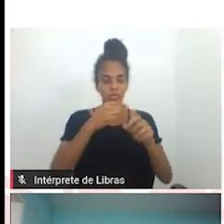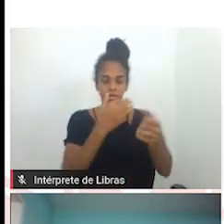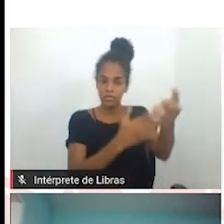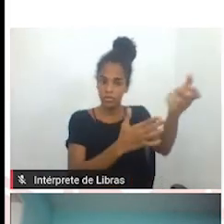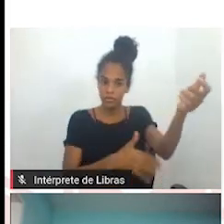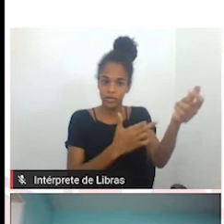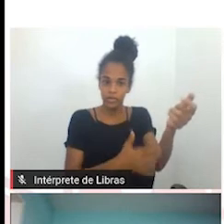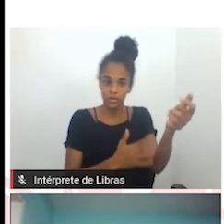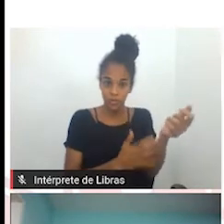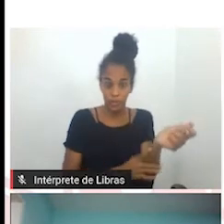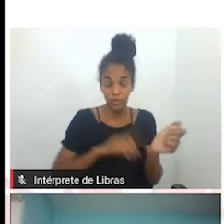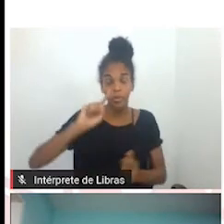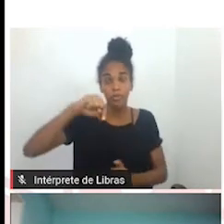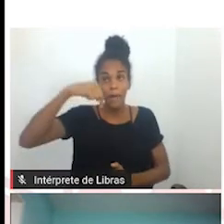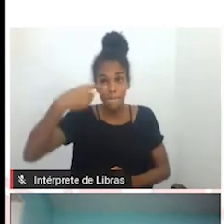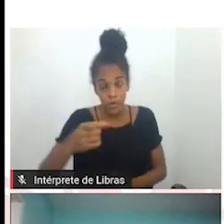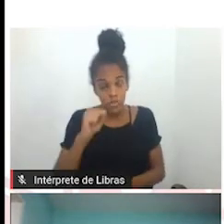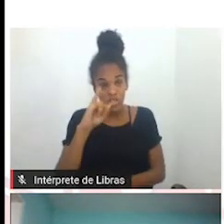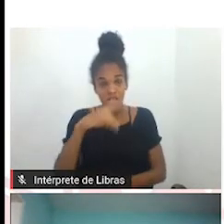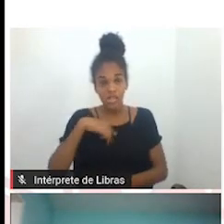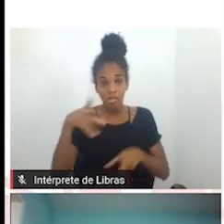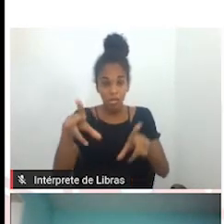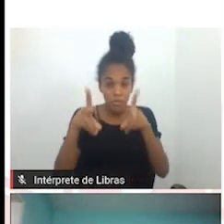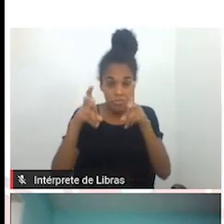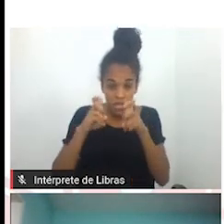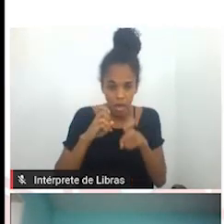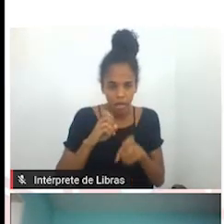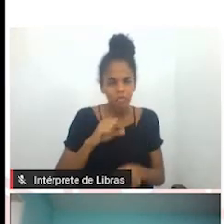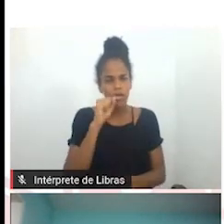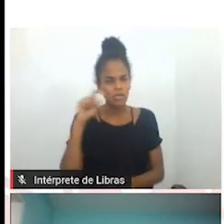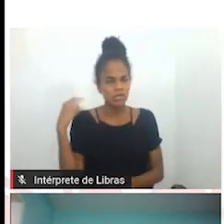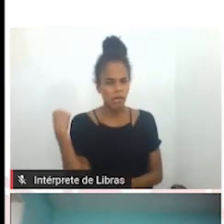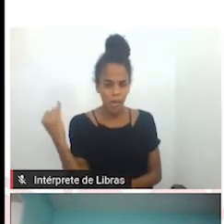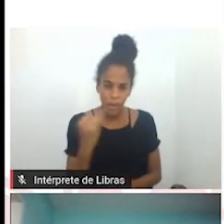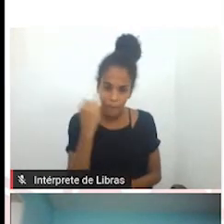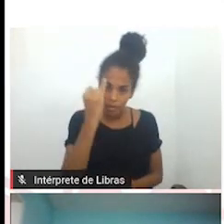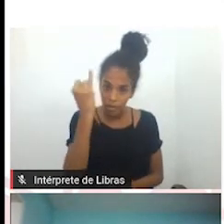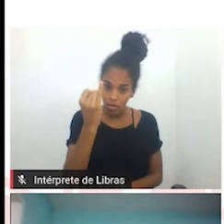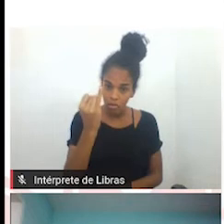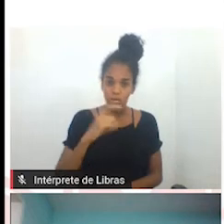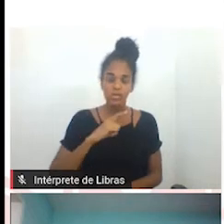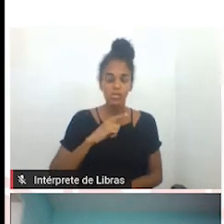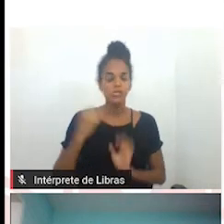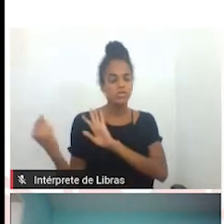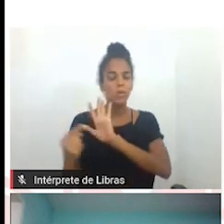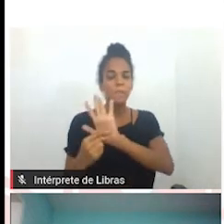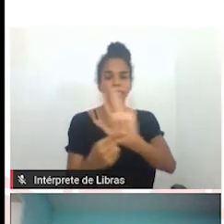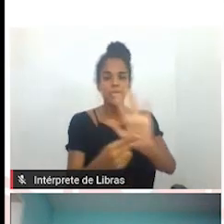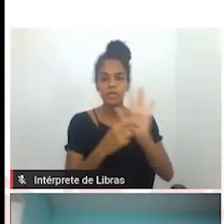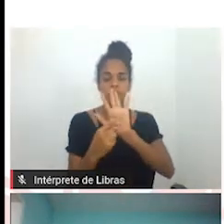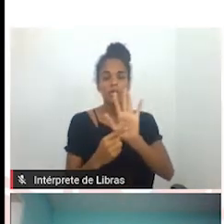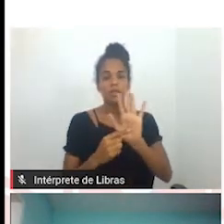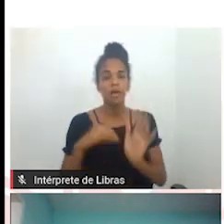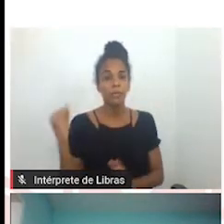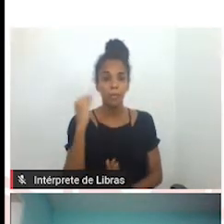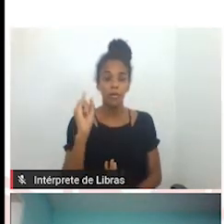científica mais forte, talvez isso entre como um fator de risco. Eu só estou citando essa curiosidade para a gente ficar atento. Às